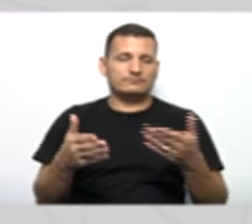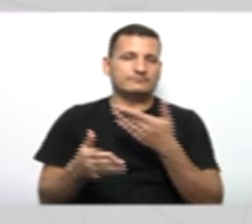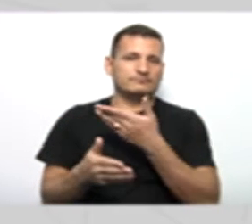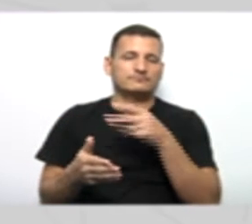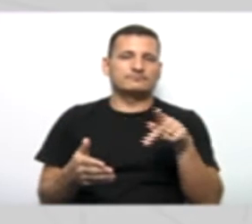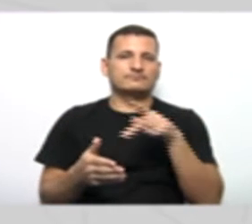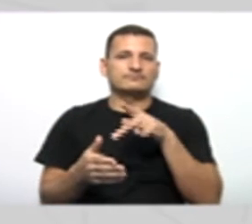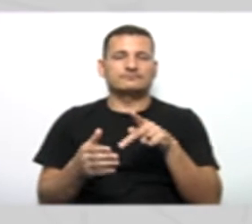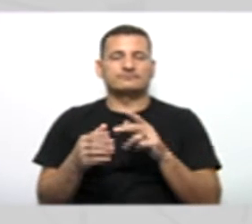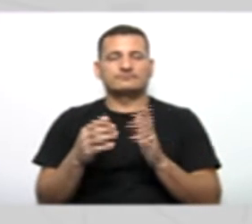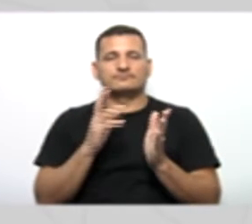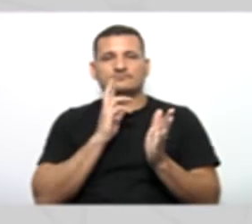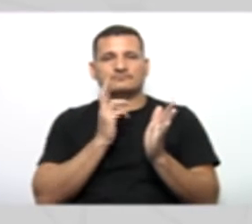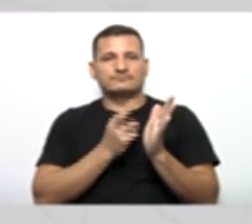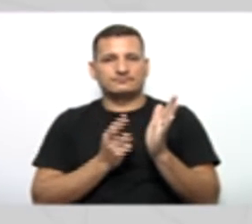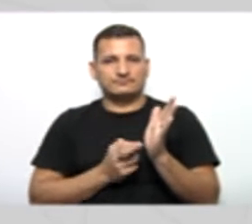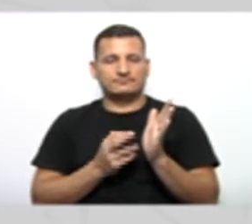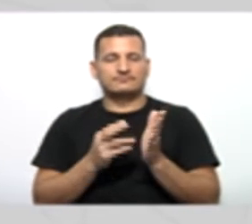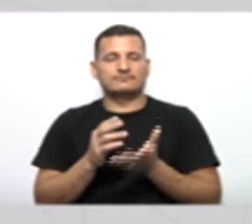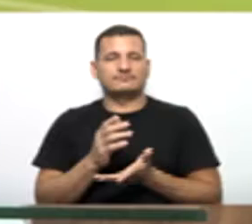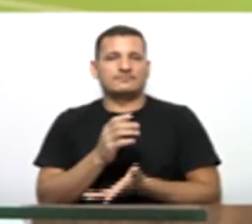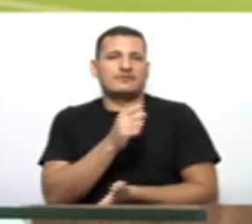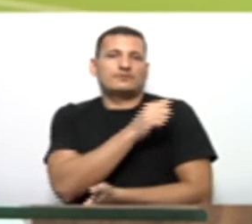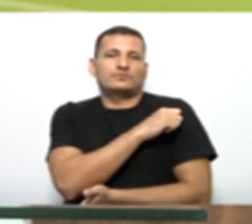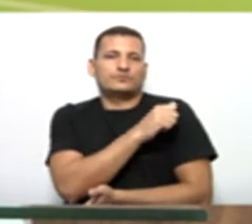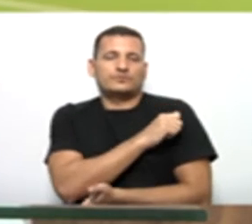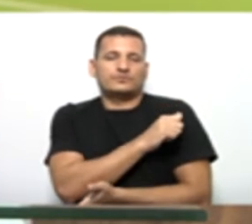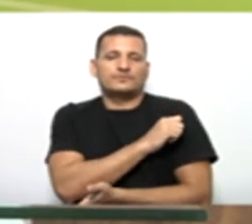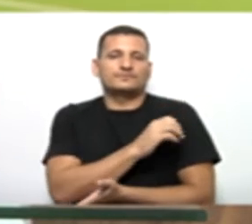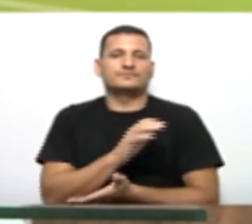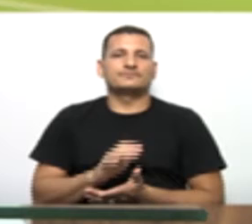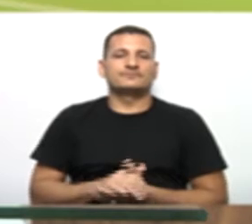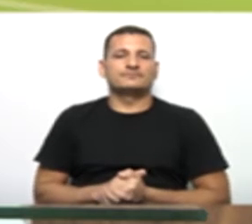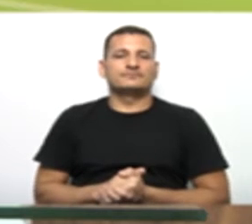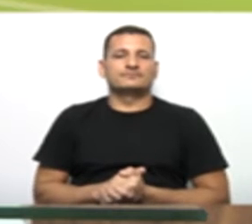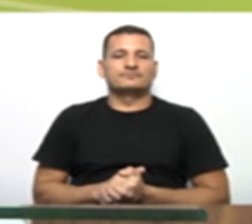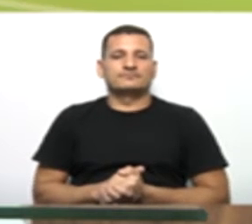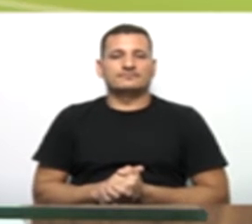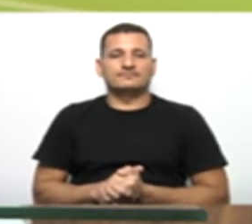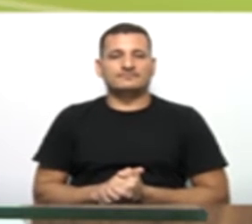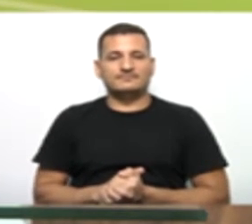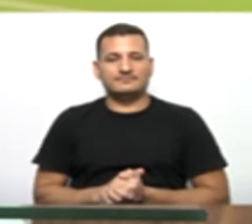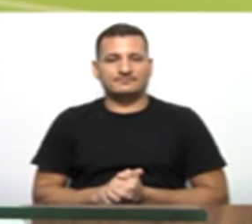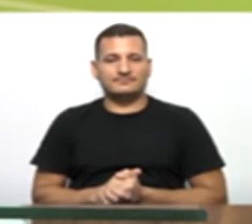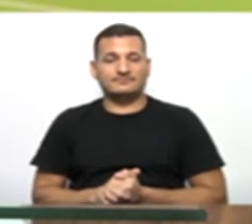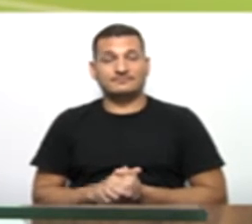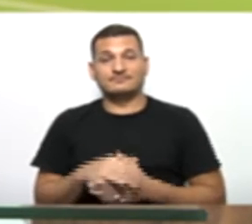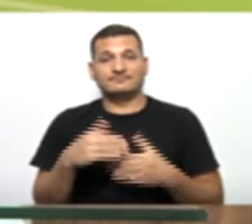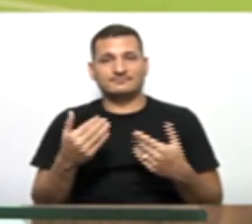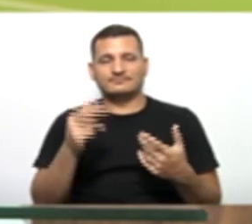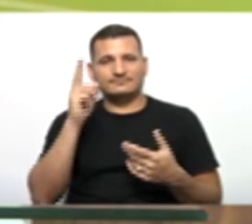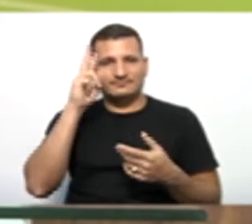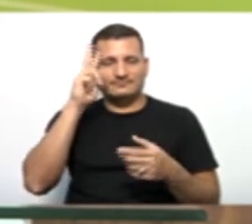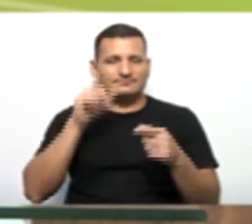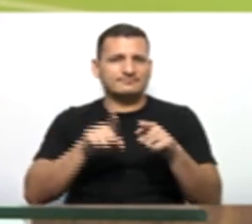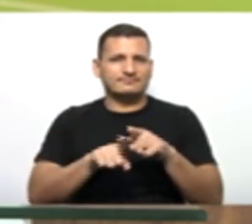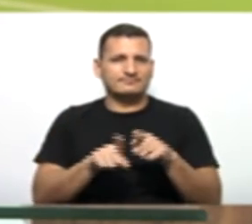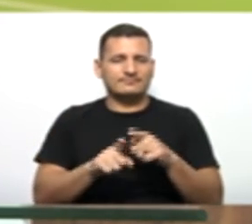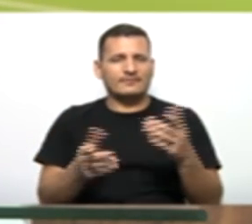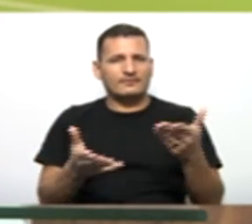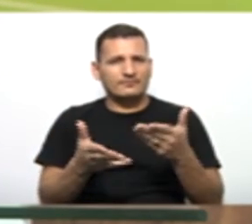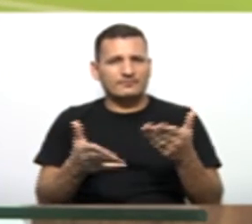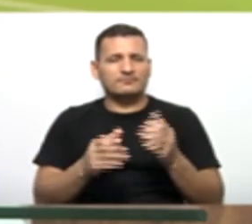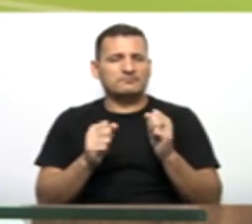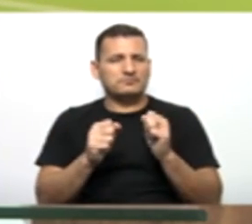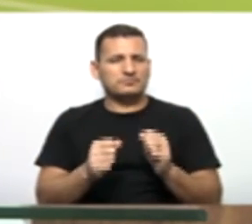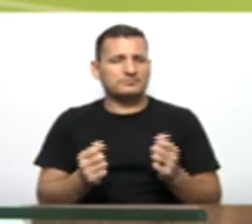vocês agora, vai ler o texto da questão. Exatamente. E aí não custa a gente lembrar que o momento de errar é agora, o momento de tirar